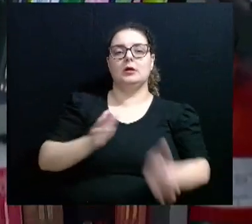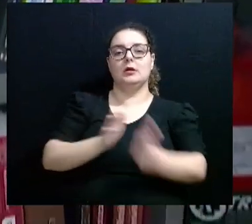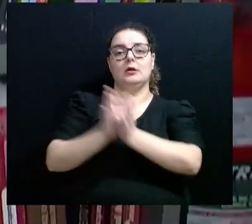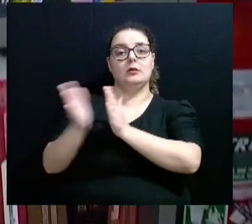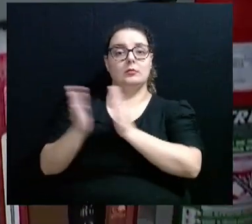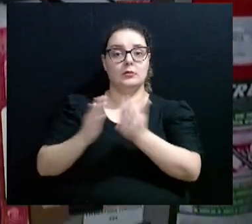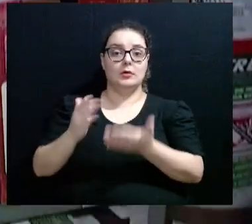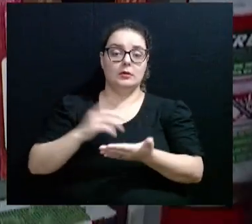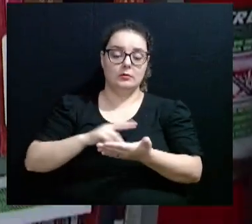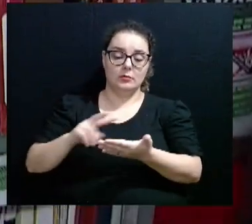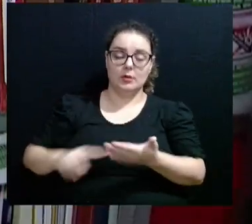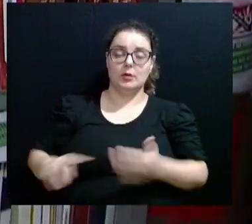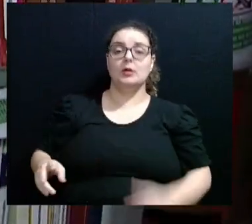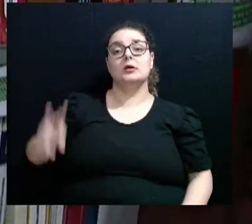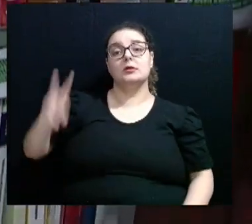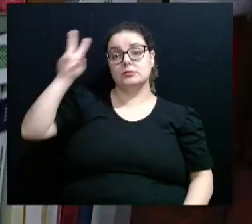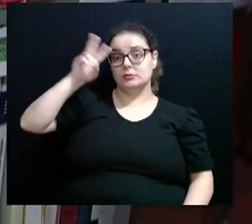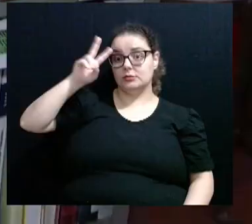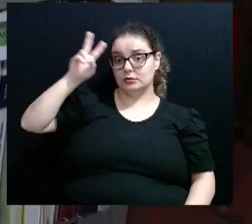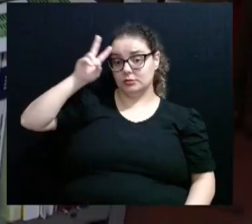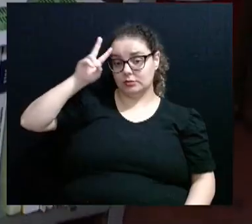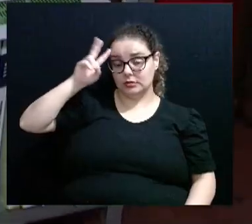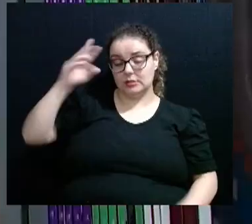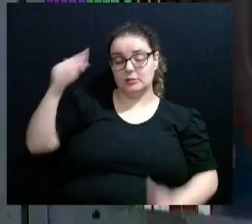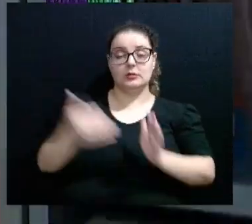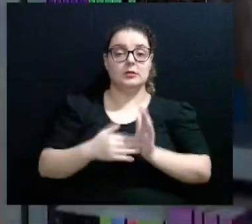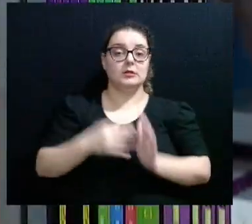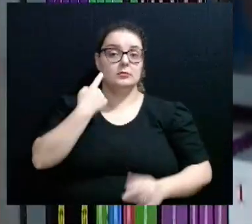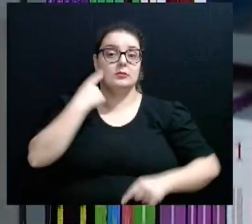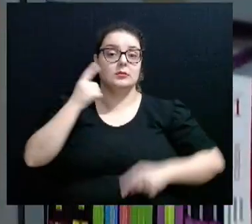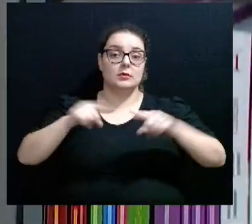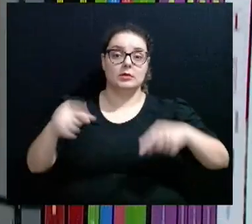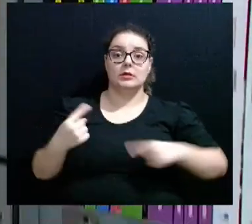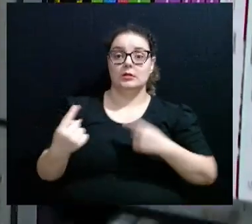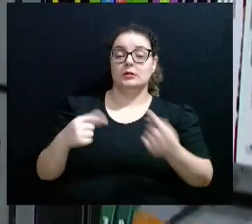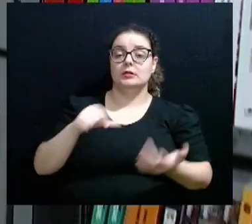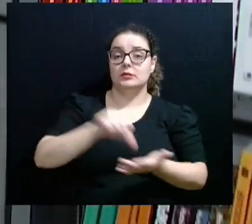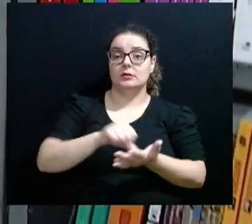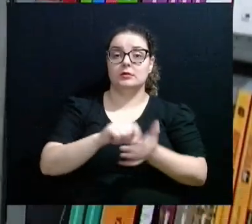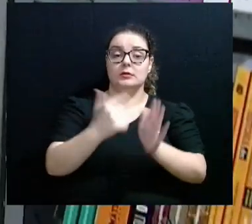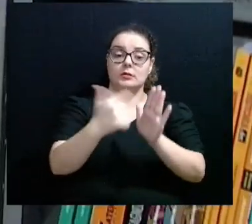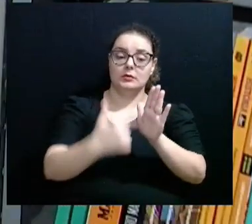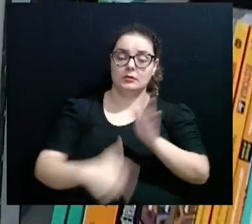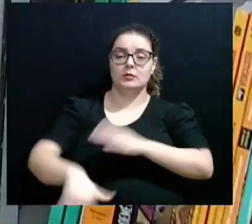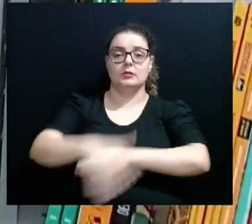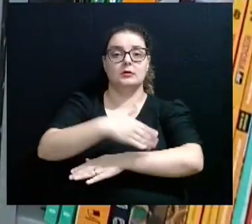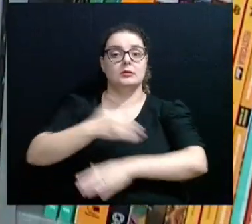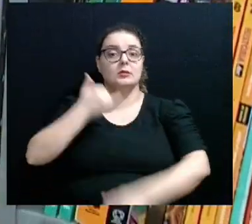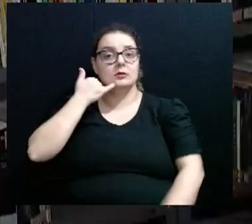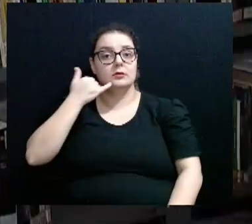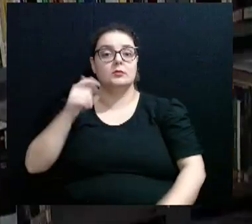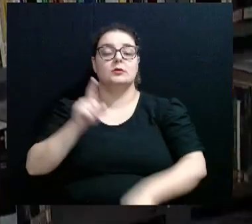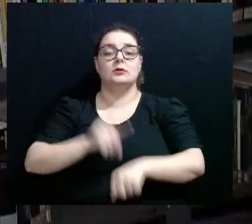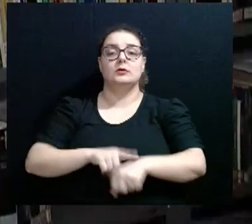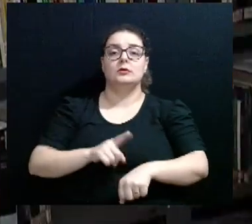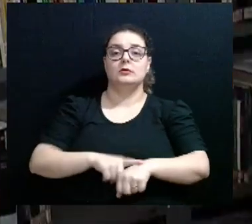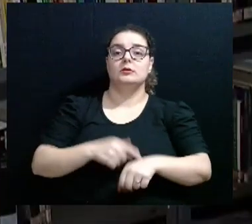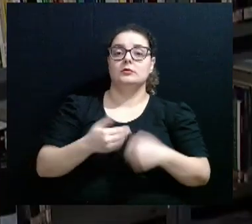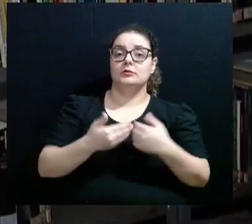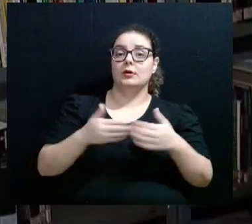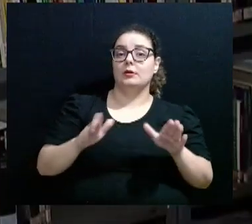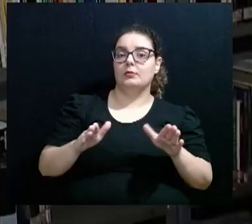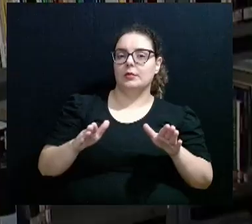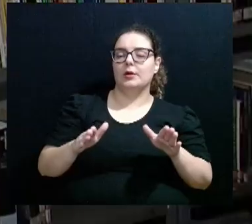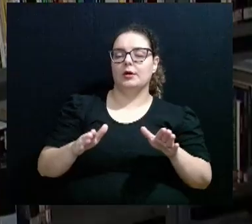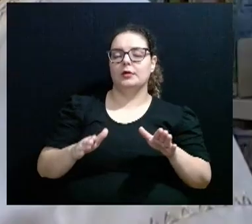segunda a sexta-feira com horários que variam conforme cada unidade. A lista com endereços, telefones e horários de funcionamento dos espaços estão